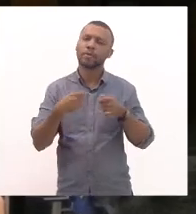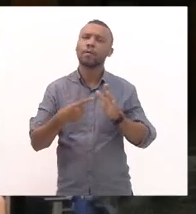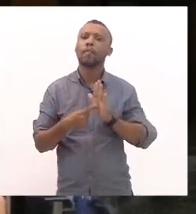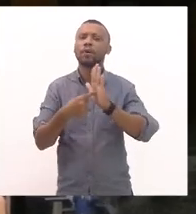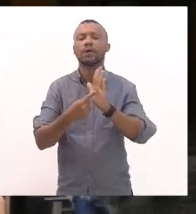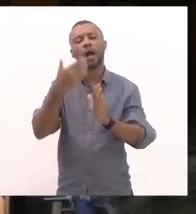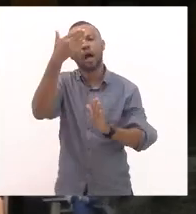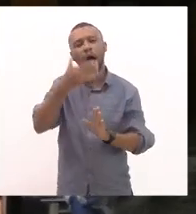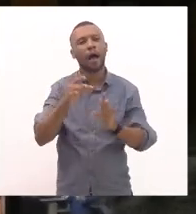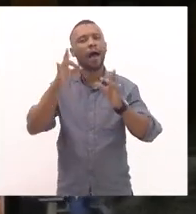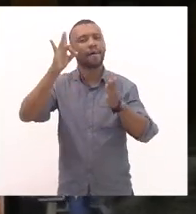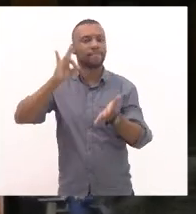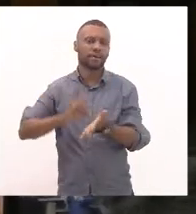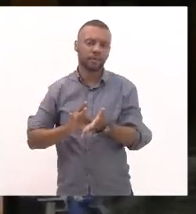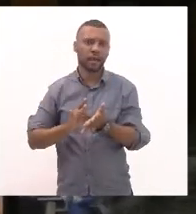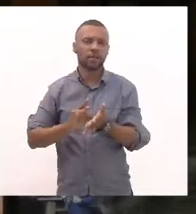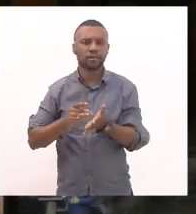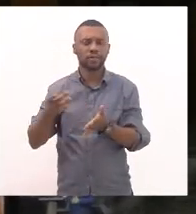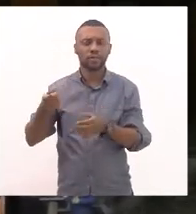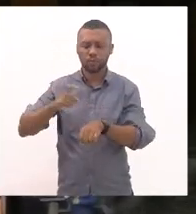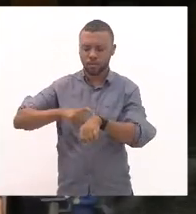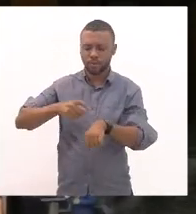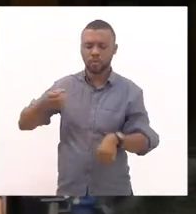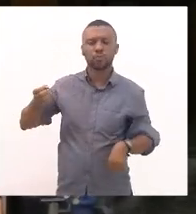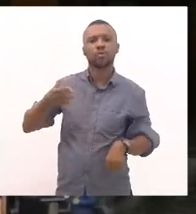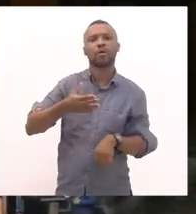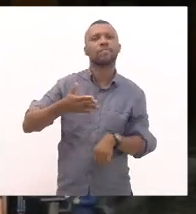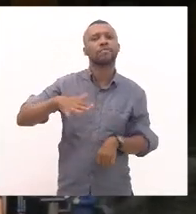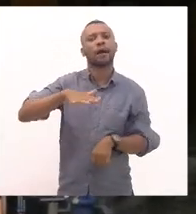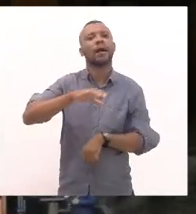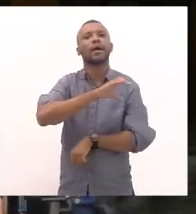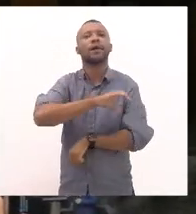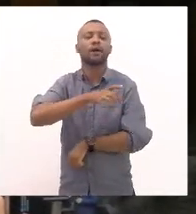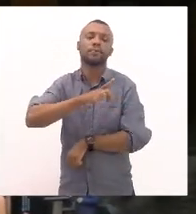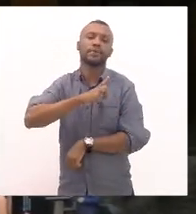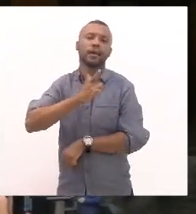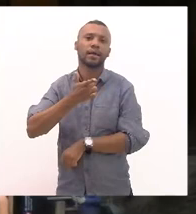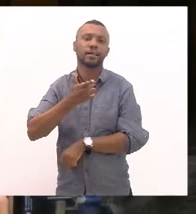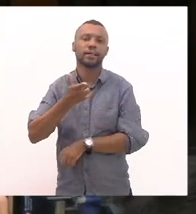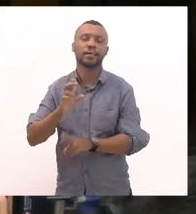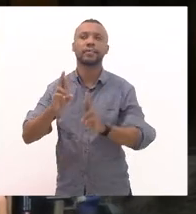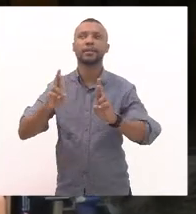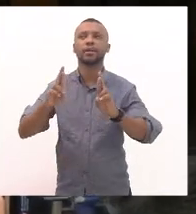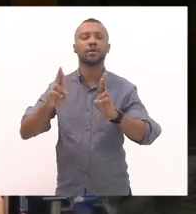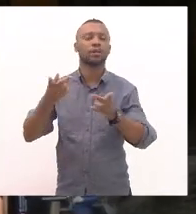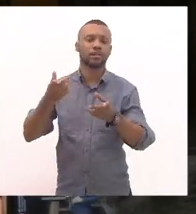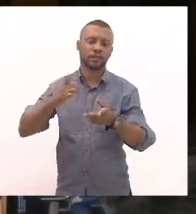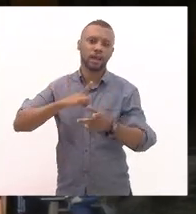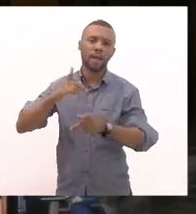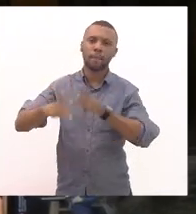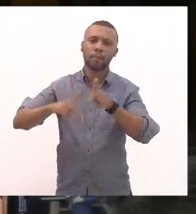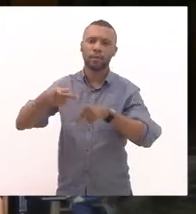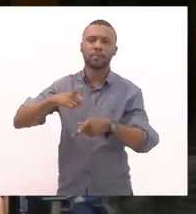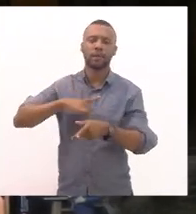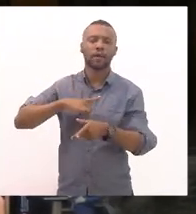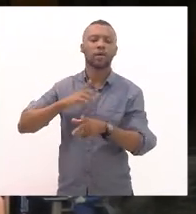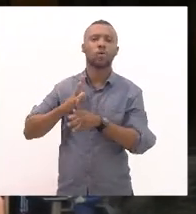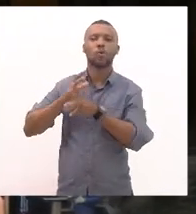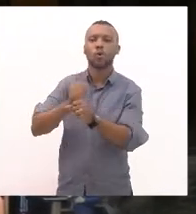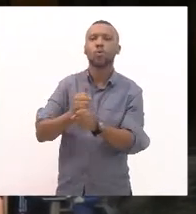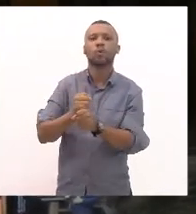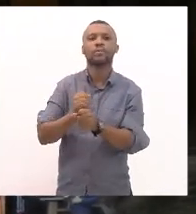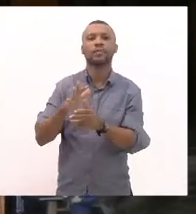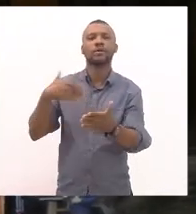mostrar a verdade que é esse novo momento que a cidade de Campos vive e esse frio de esperança que a população passou em ti